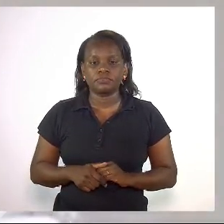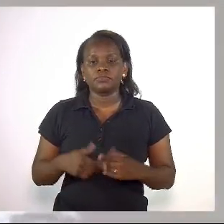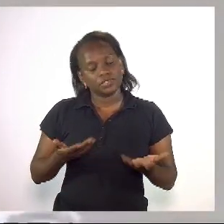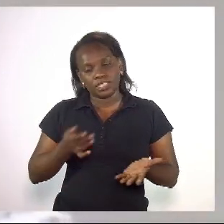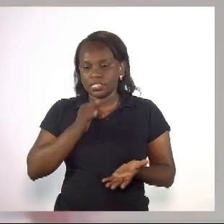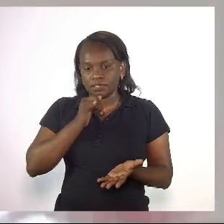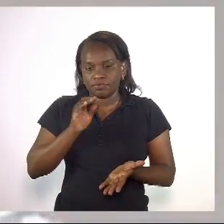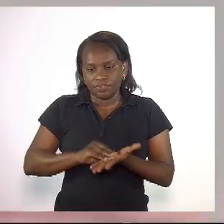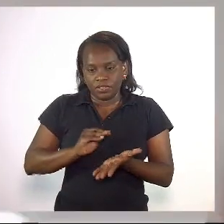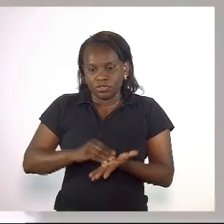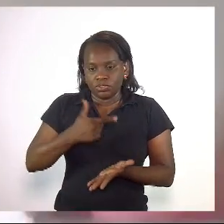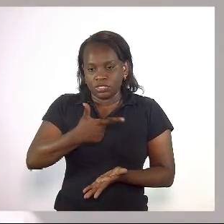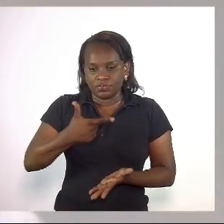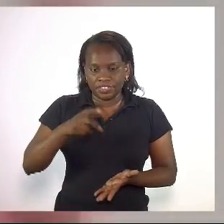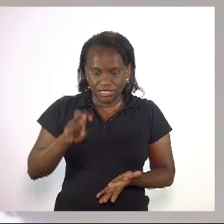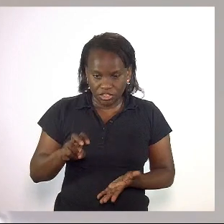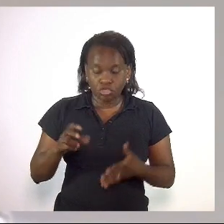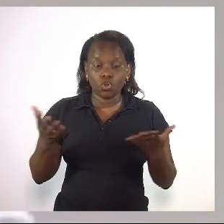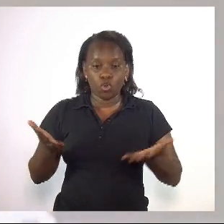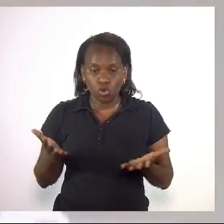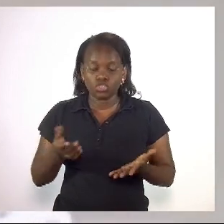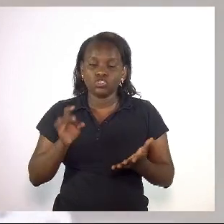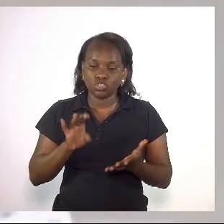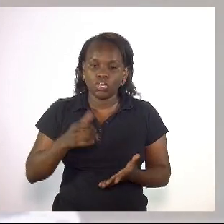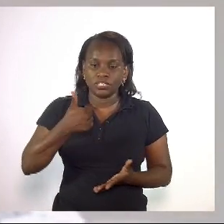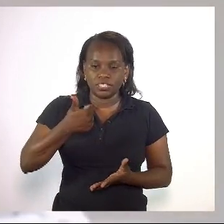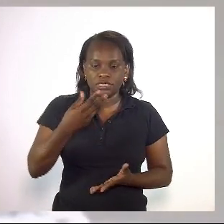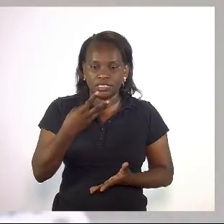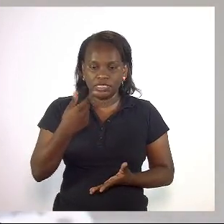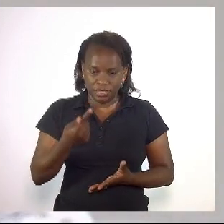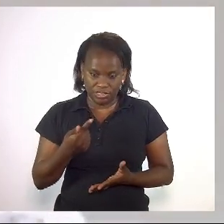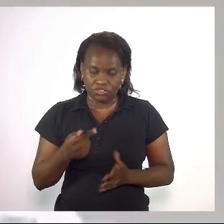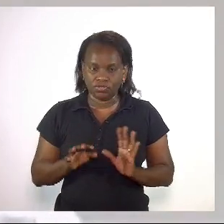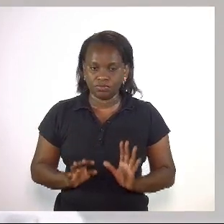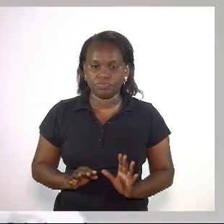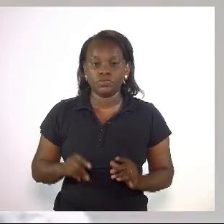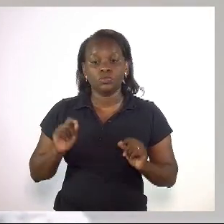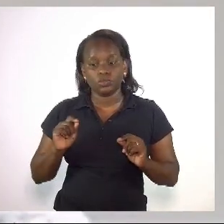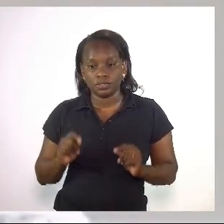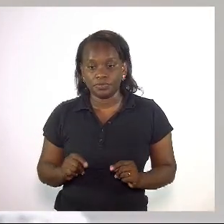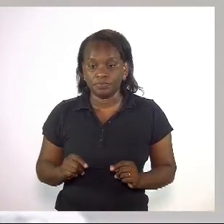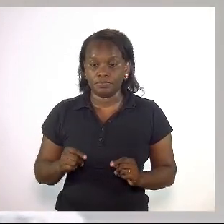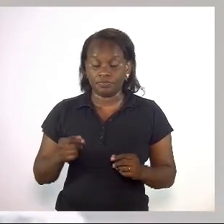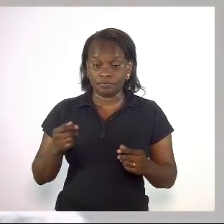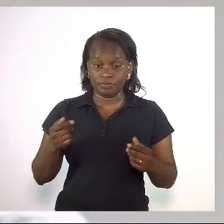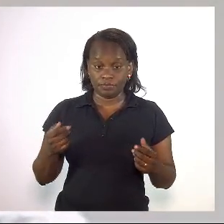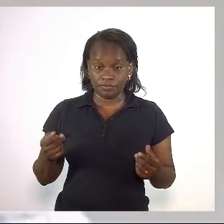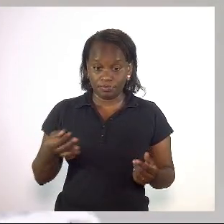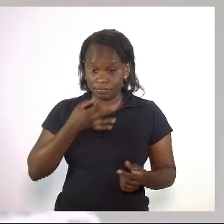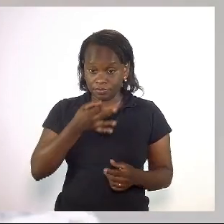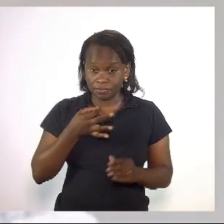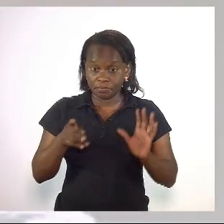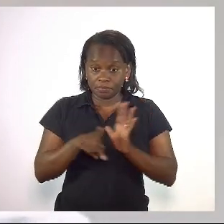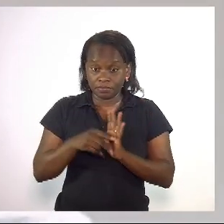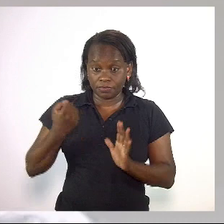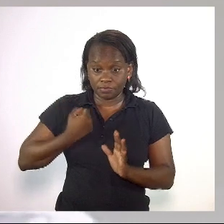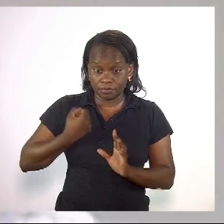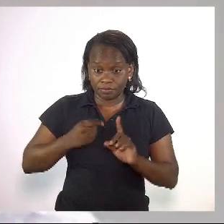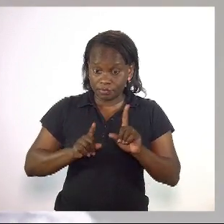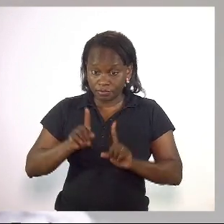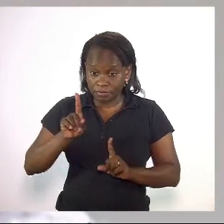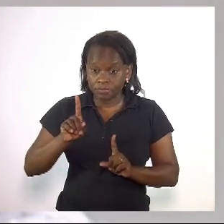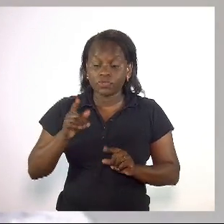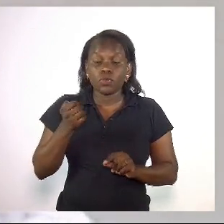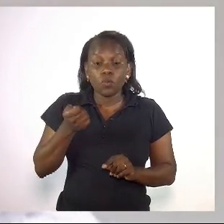Faltariam 225, dos quais hoje só faltam 137. Ou seja, do ponto de vista de índice, nós estamos